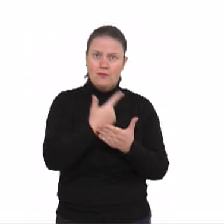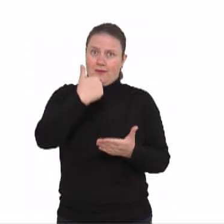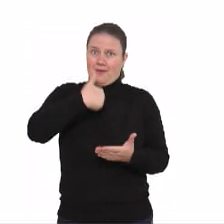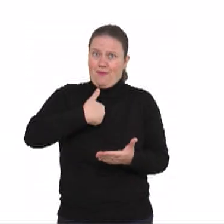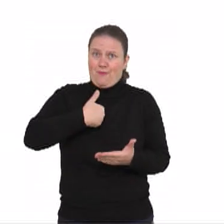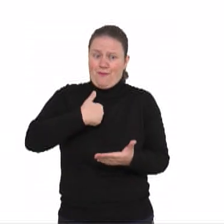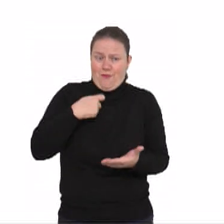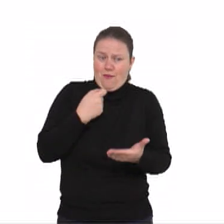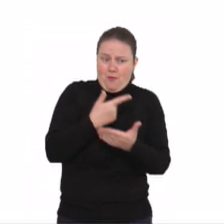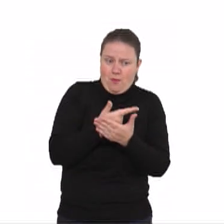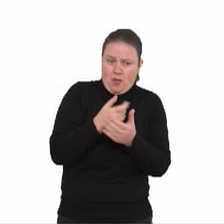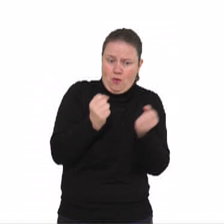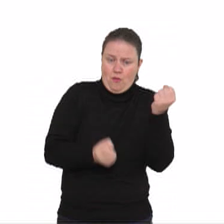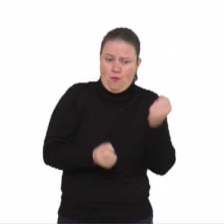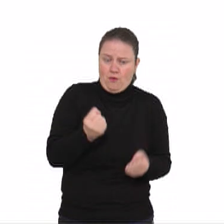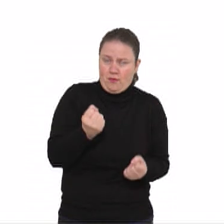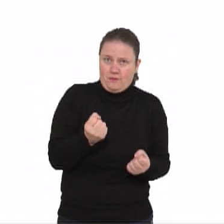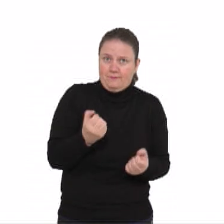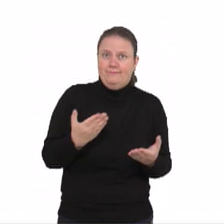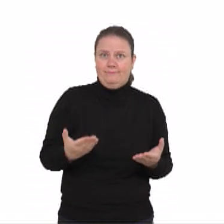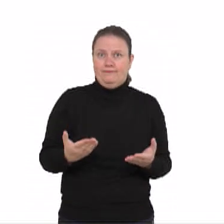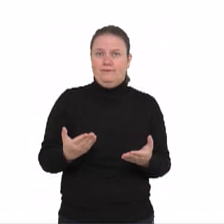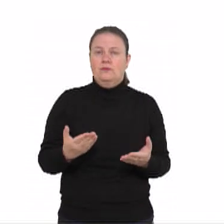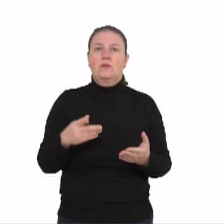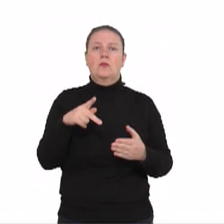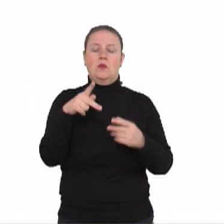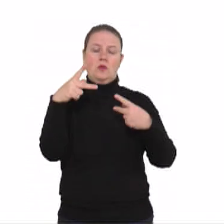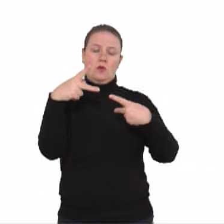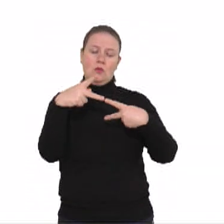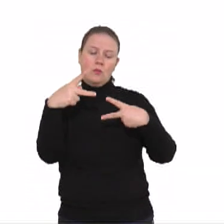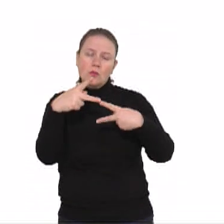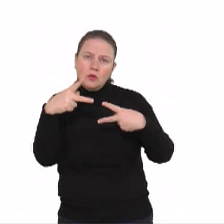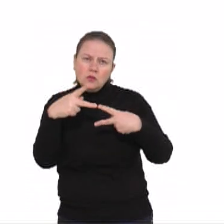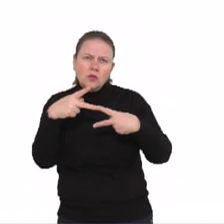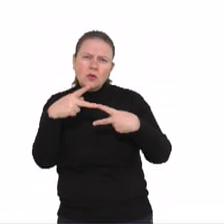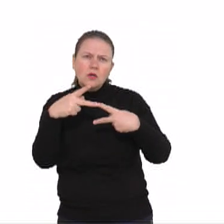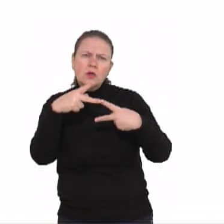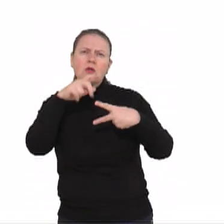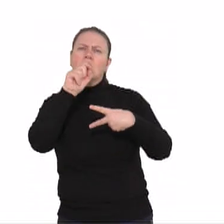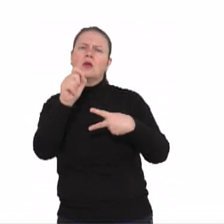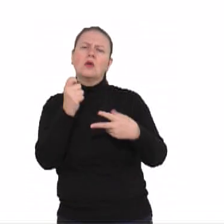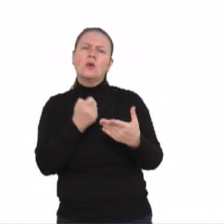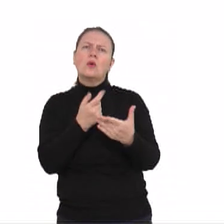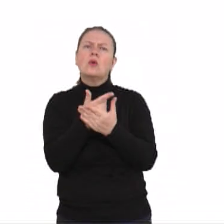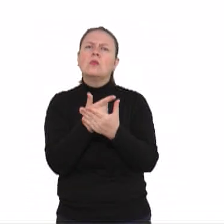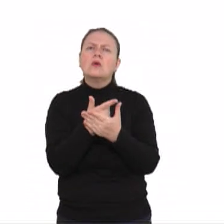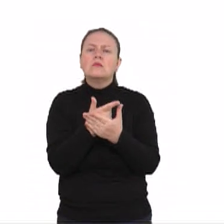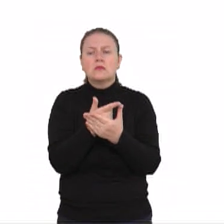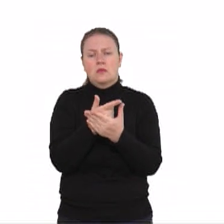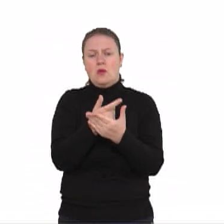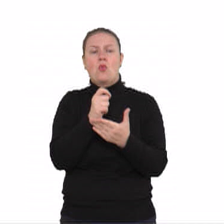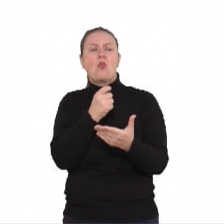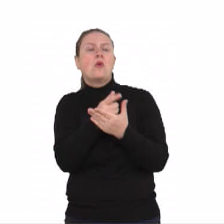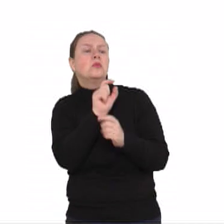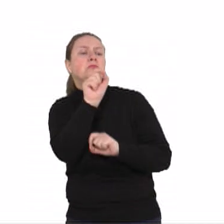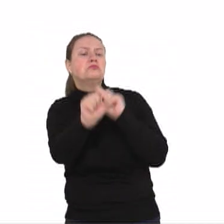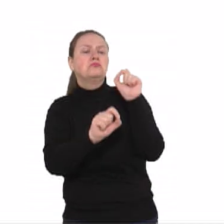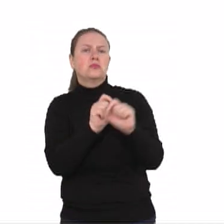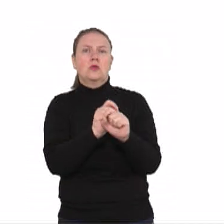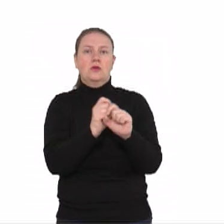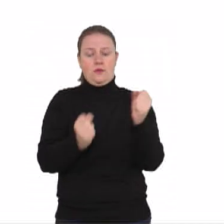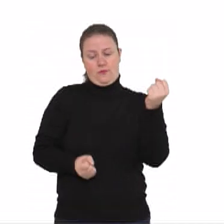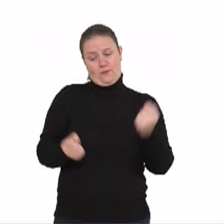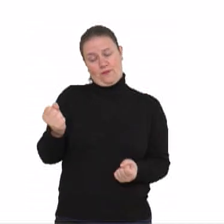Beleza? É um sujeito aí oculto. Predicado, comprei o quê? Quem compra, compra alguma coisa. um